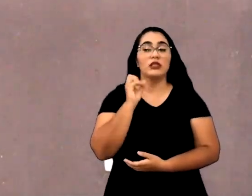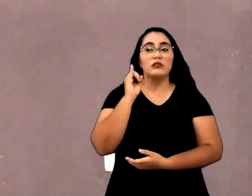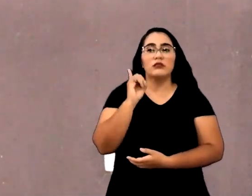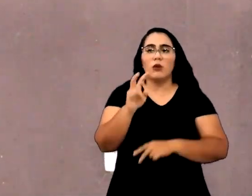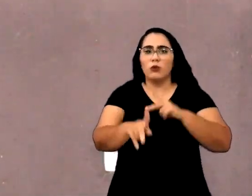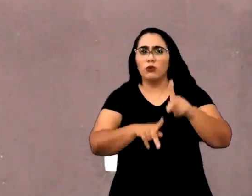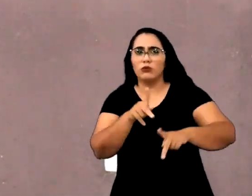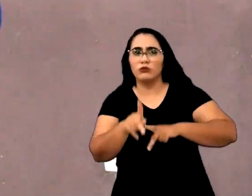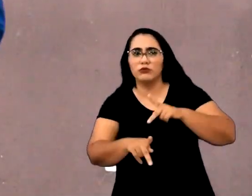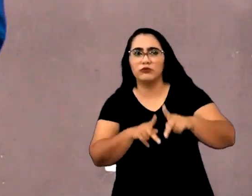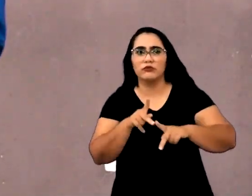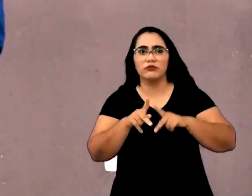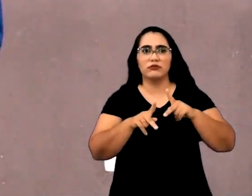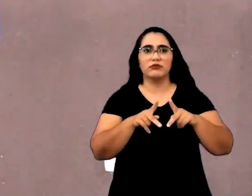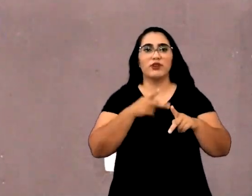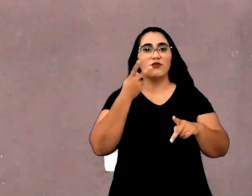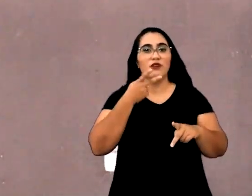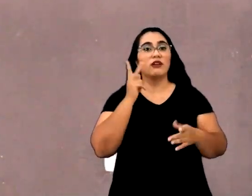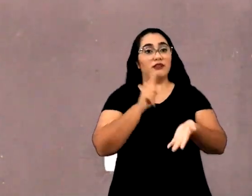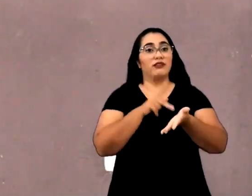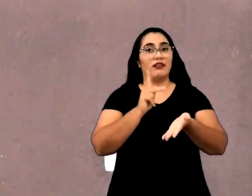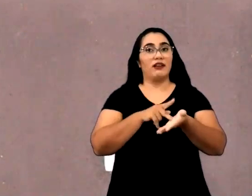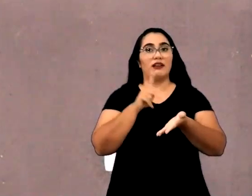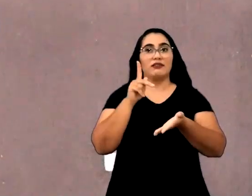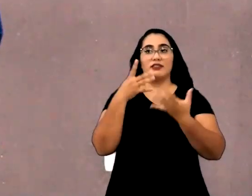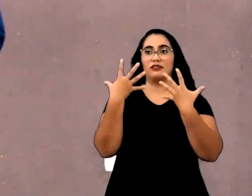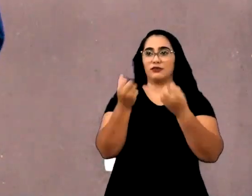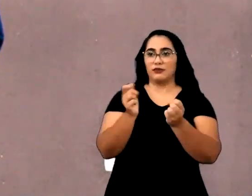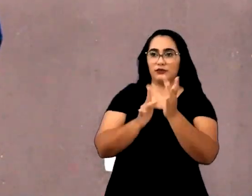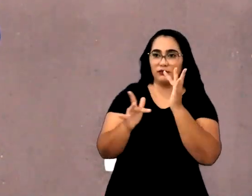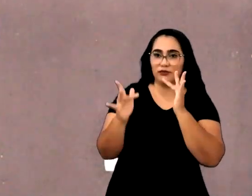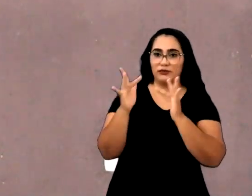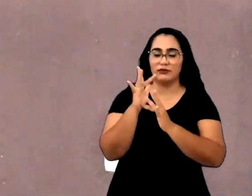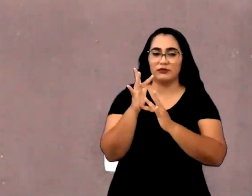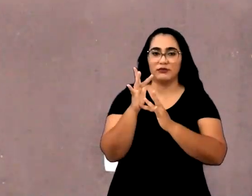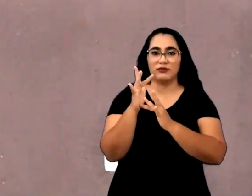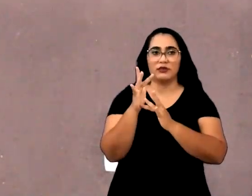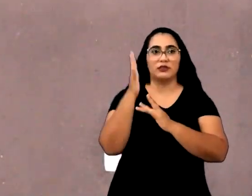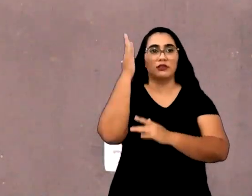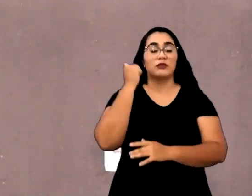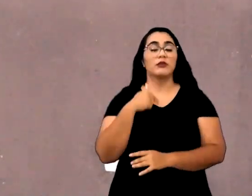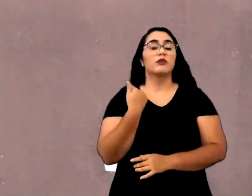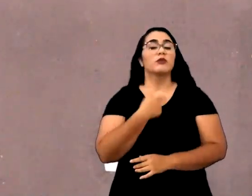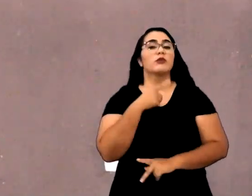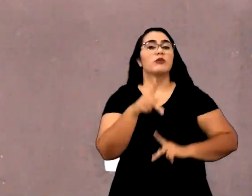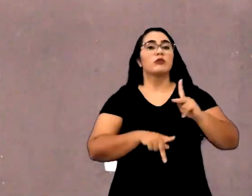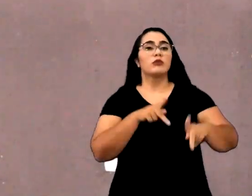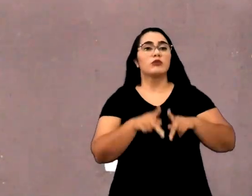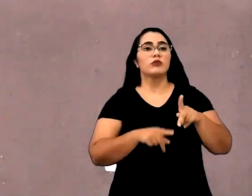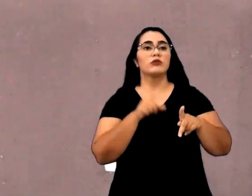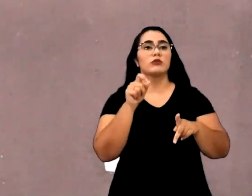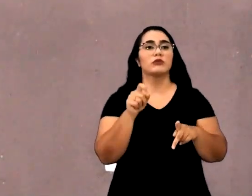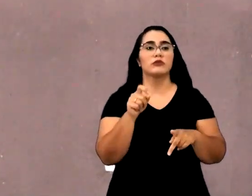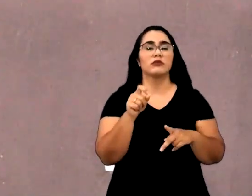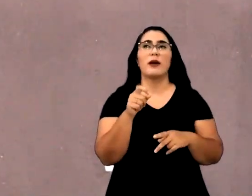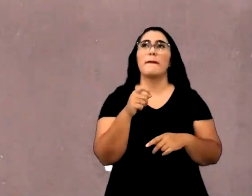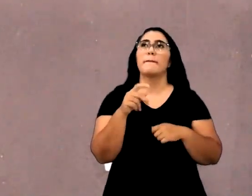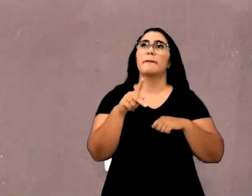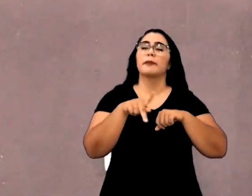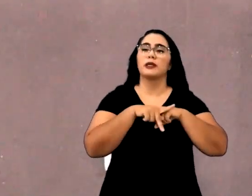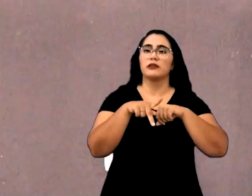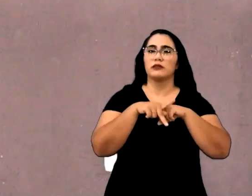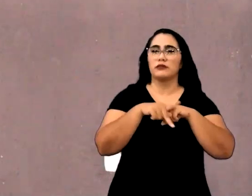se o meu povo, que se chama pelo meu nome, nós sabemos que nós somos um povo, como o próprio